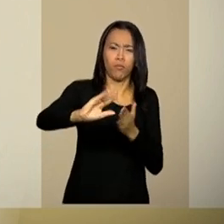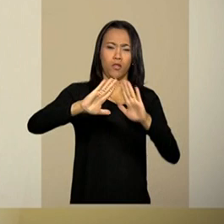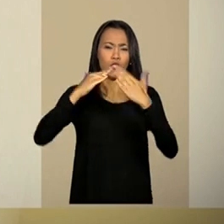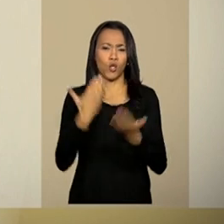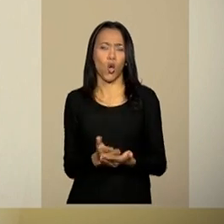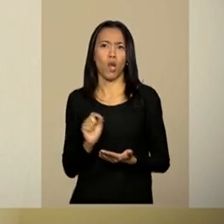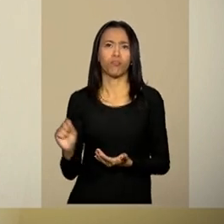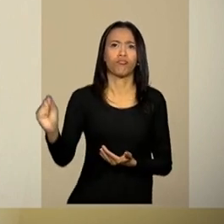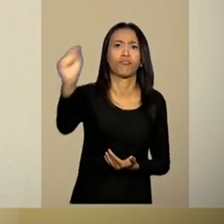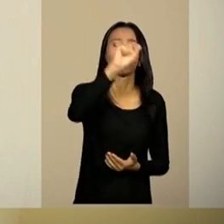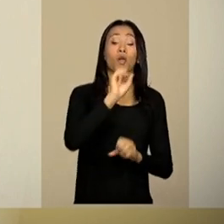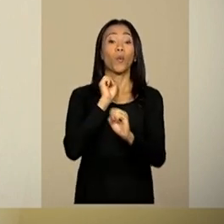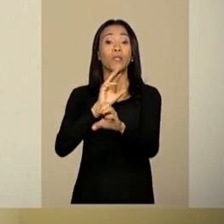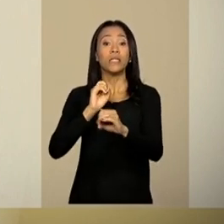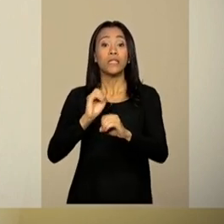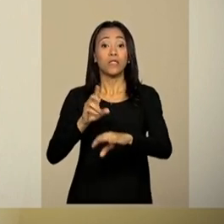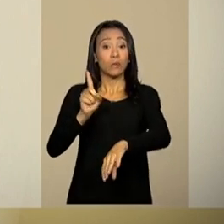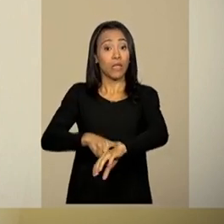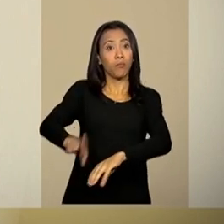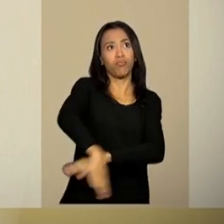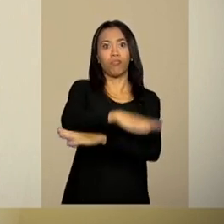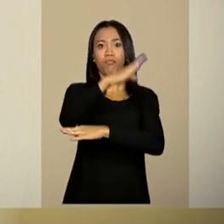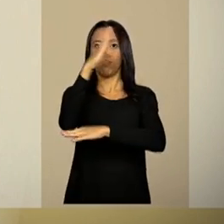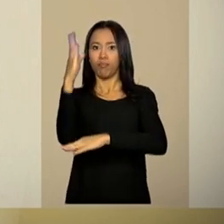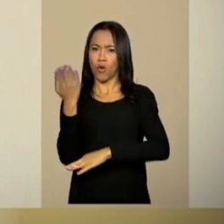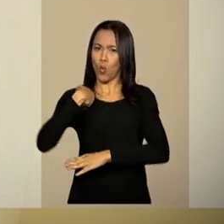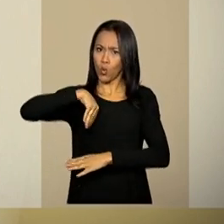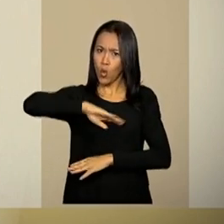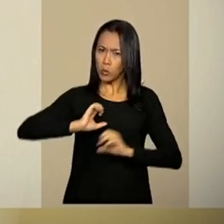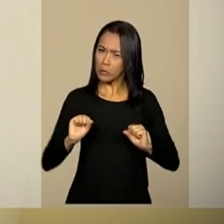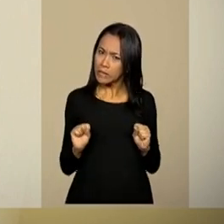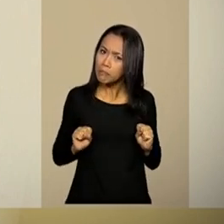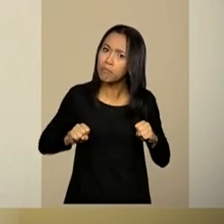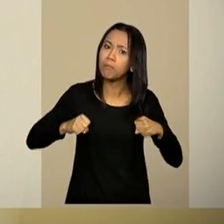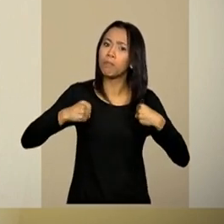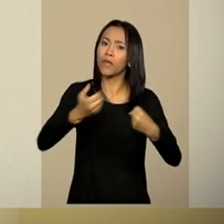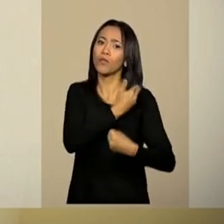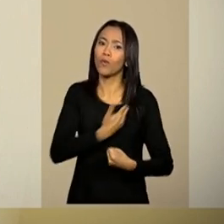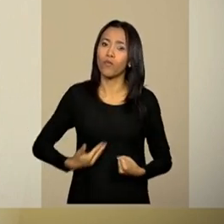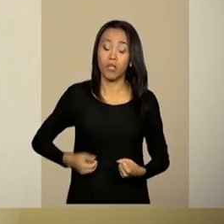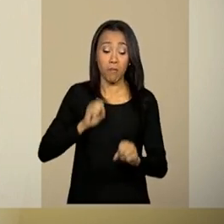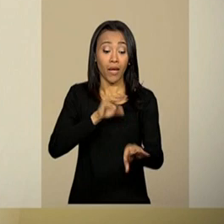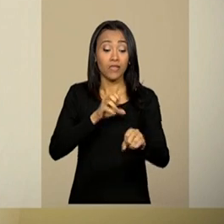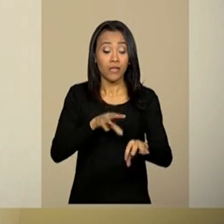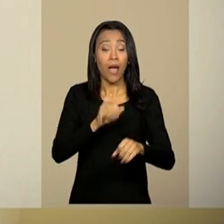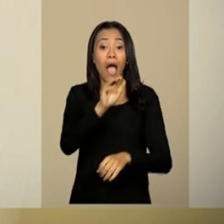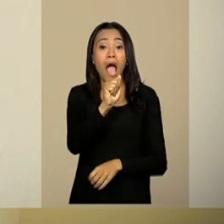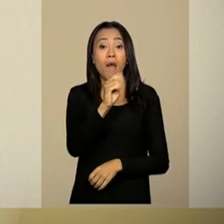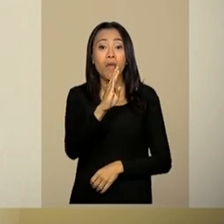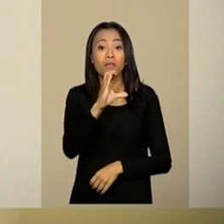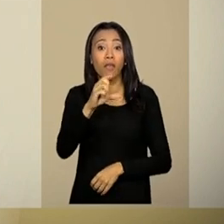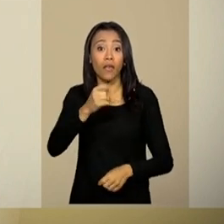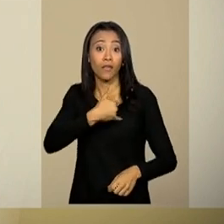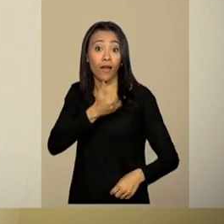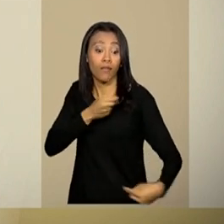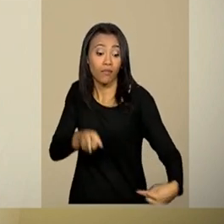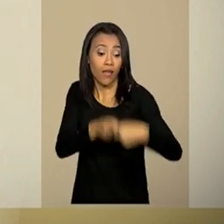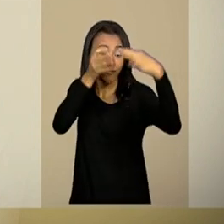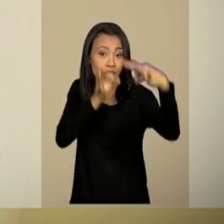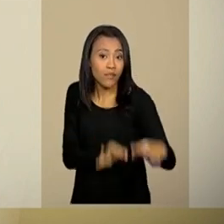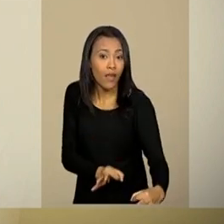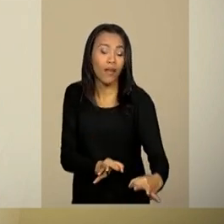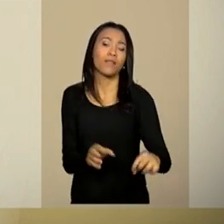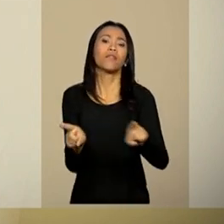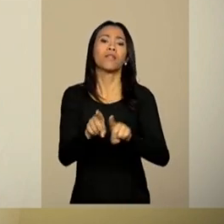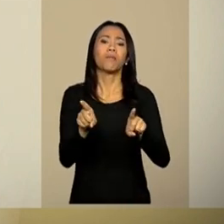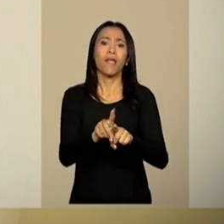ensino em tempo integral com nosso empenho Luciano em alfabetizar nossas crianças na idade certa com o